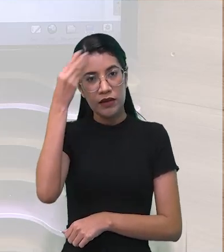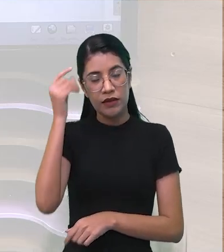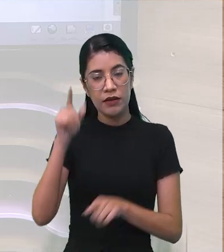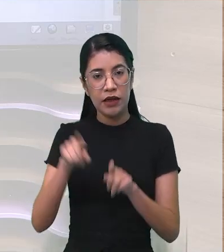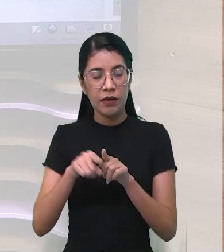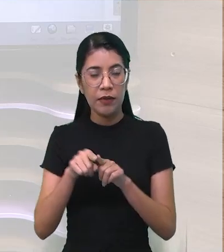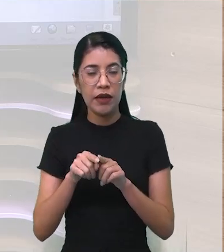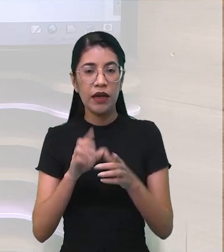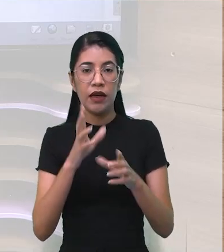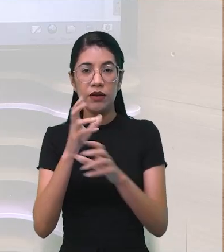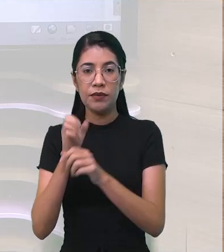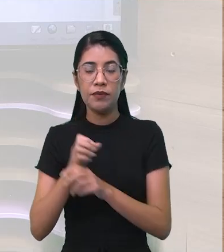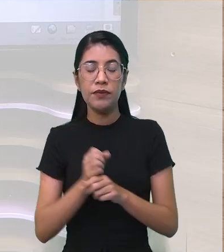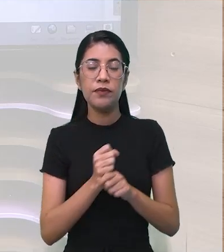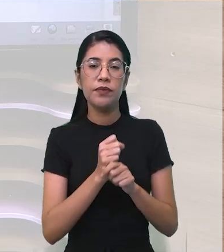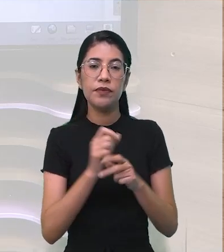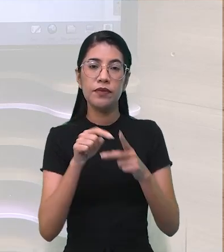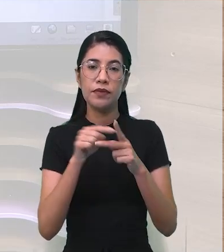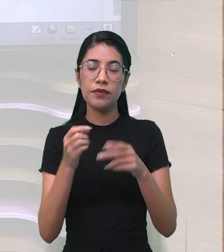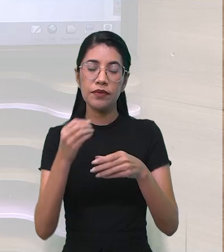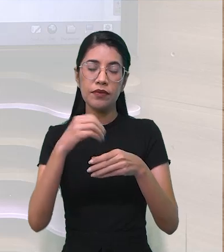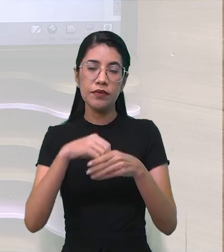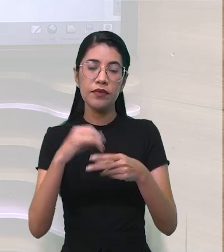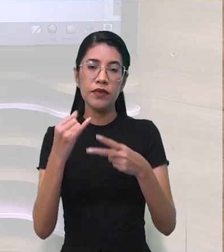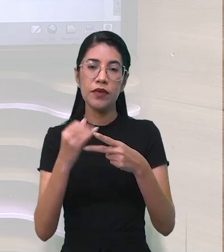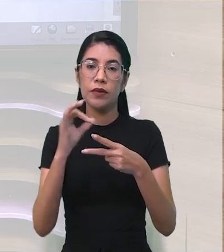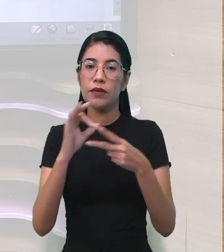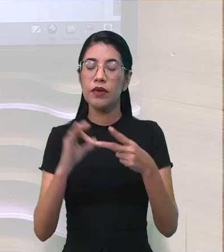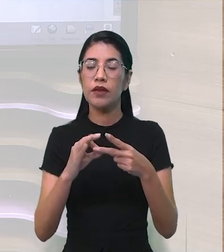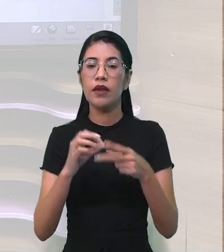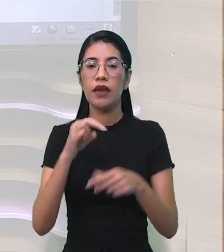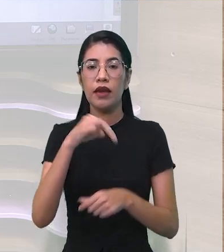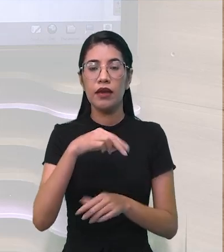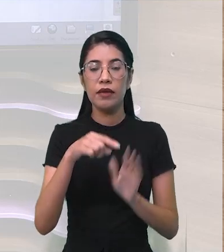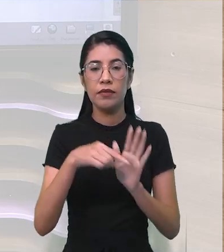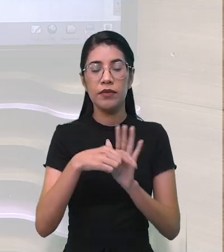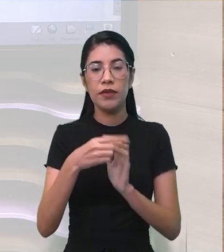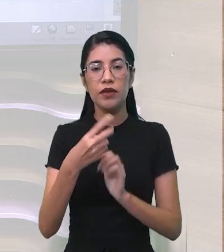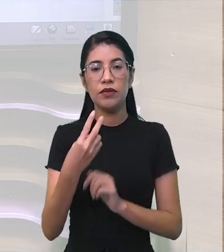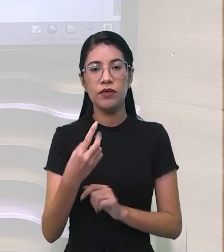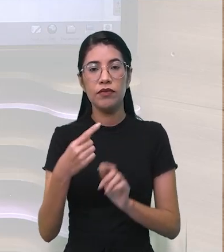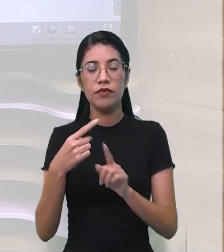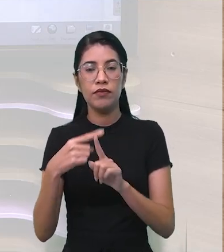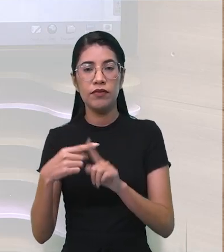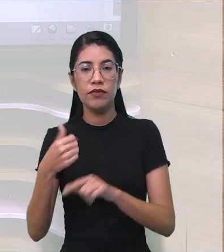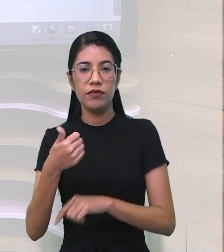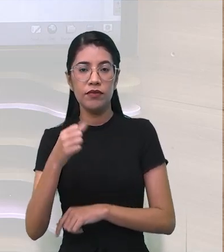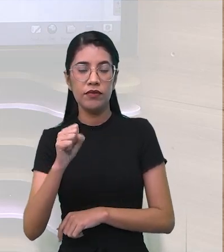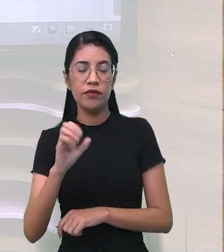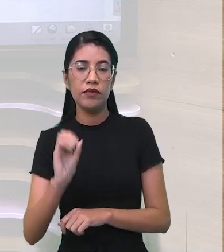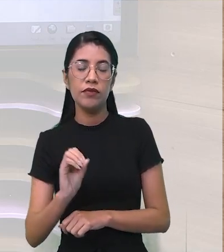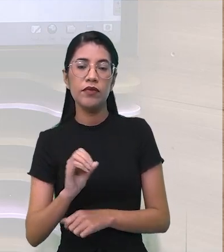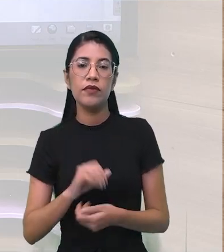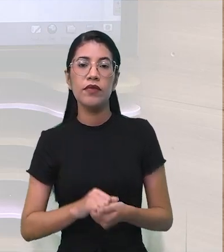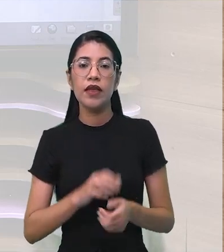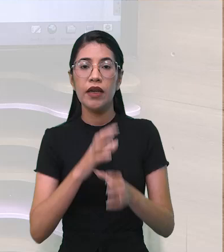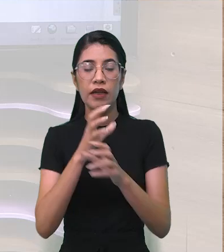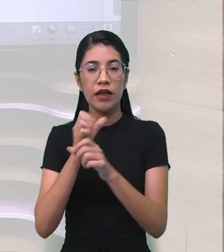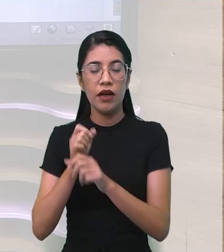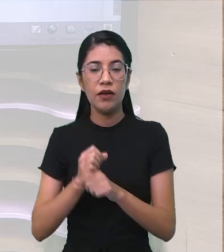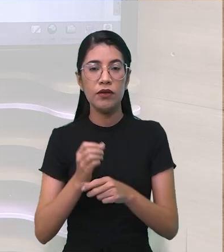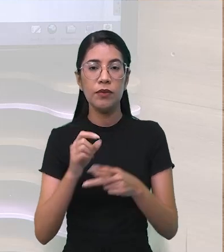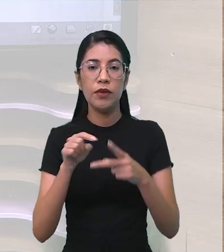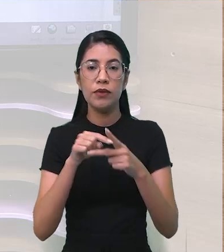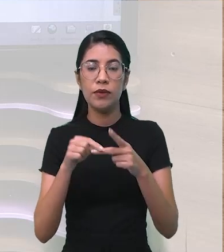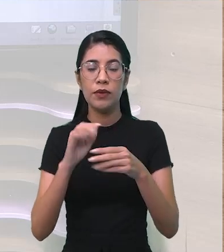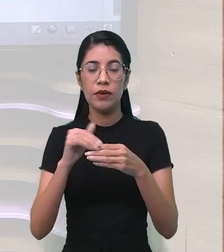a soma dos ângulos internos de um polígono, quanto que é? N menos 2 vezes 180. E a soma dos ângulos